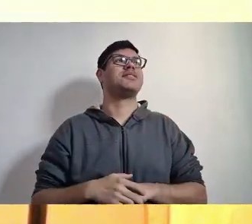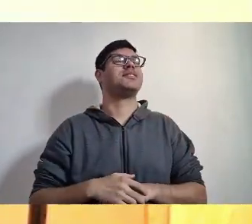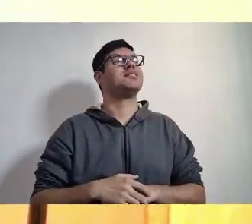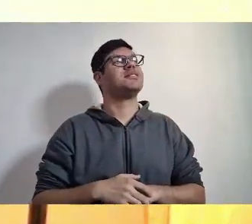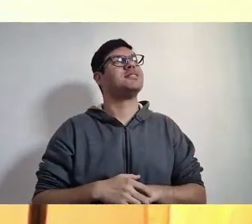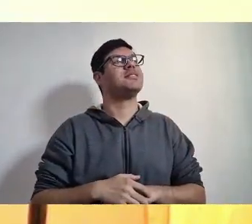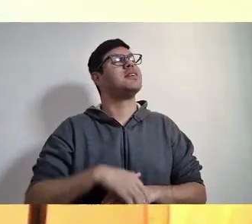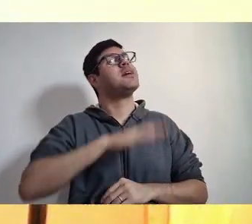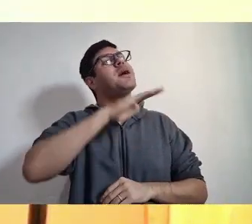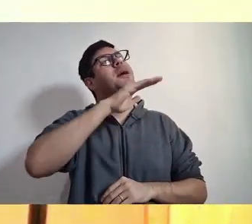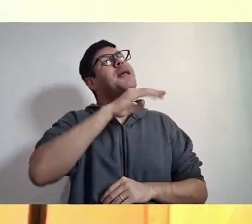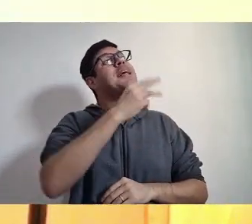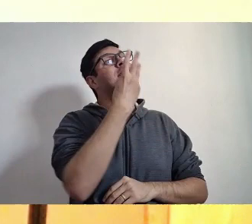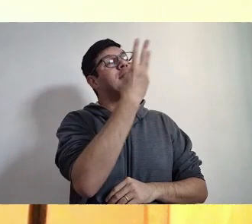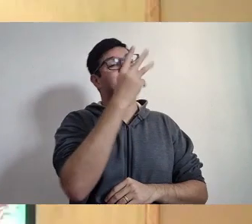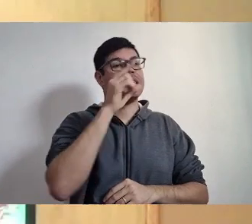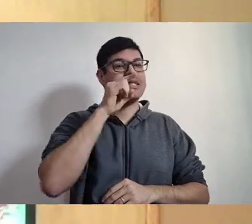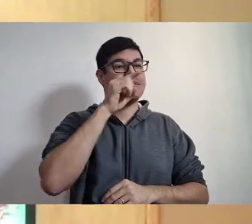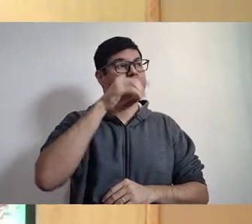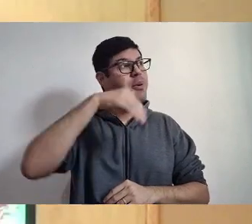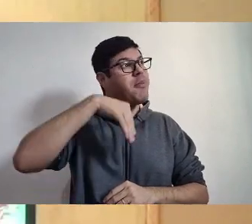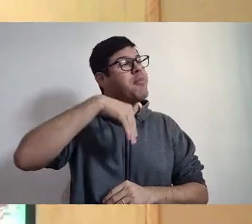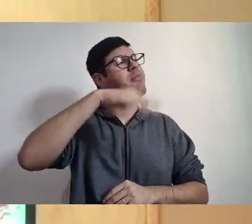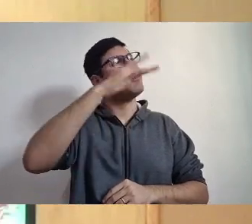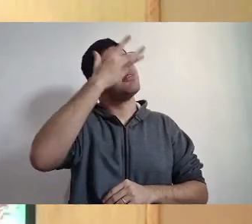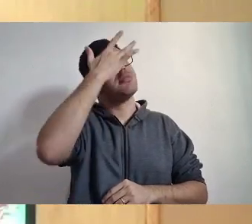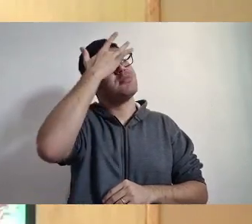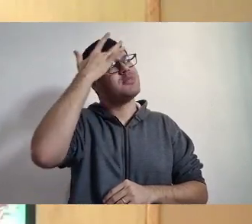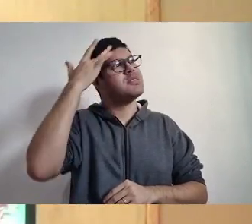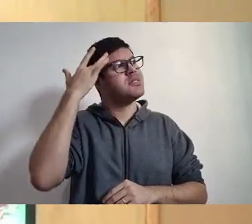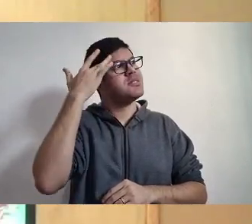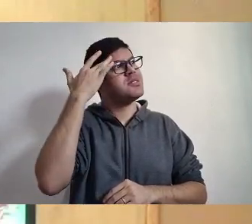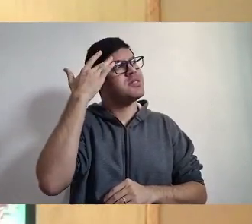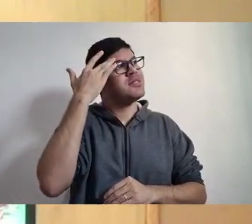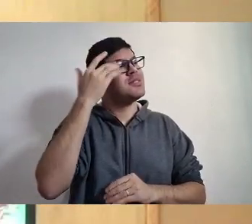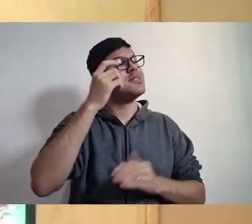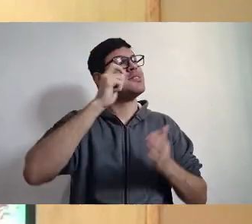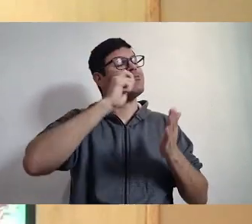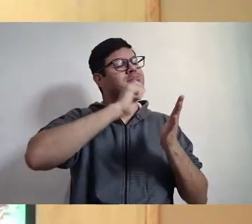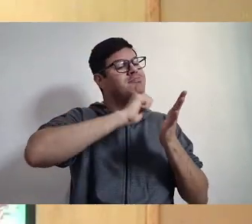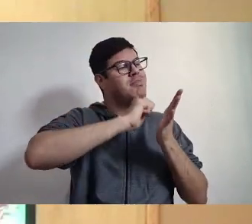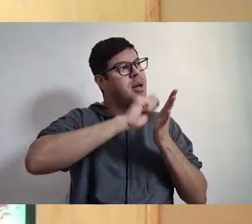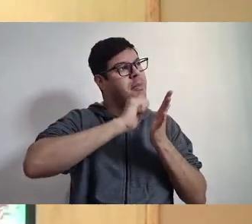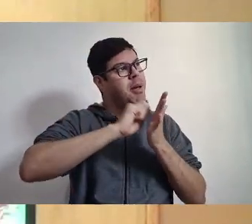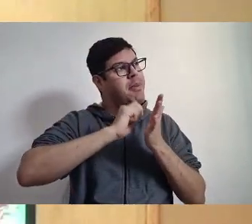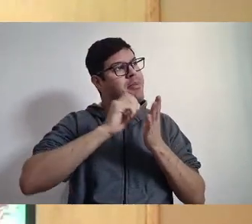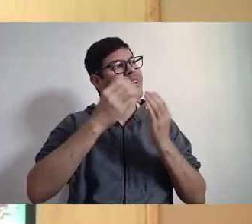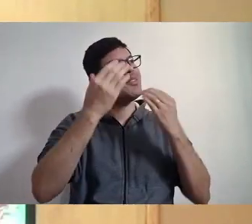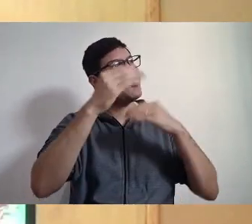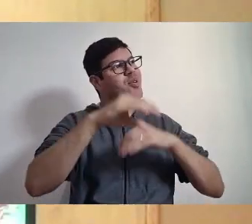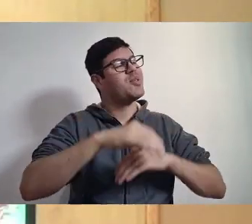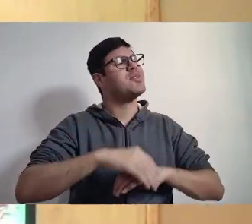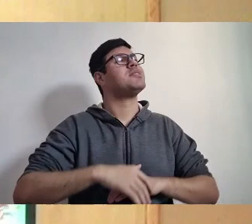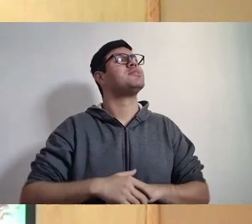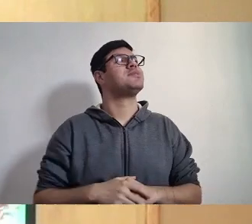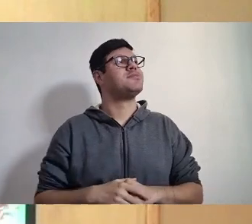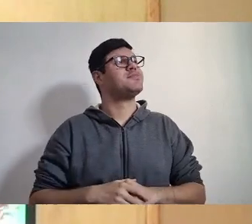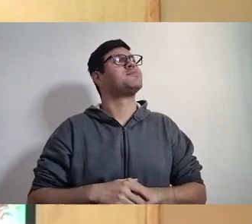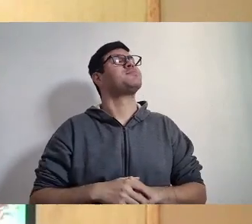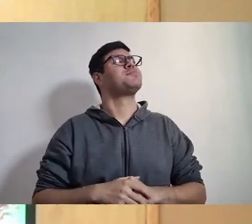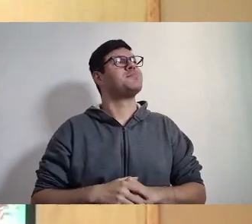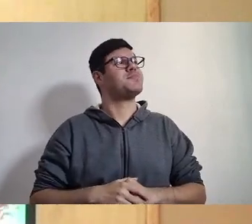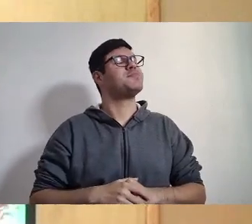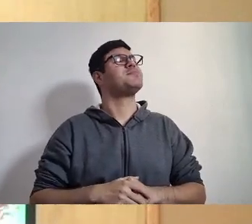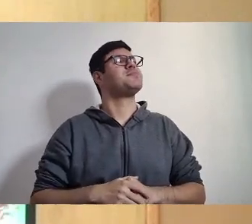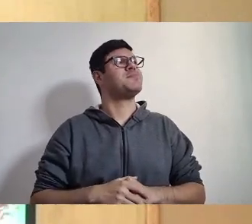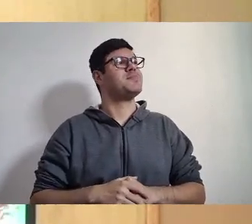foram 3.599, 6 mil praticamente inscritos. 4 mil inscritos. Opa! 4 mil